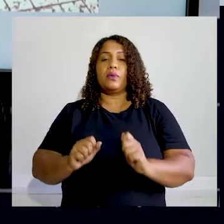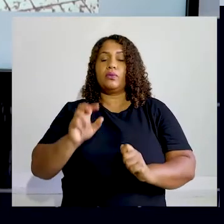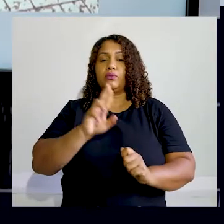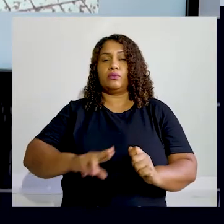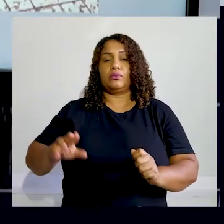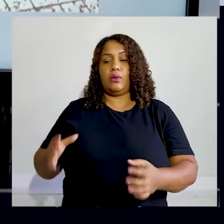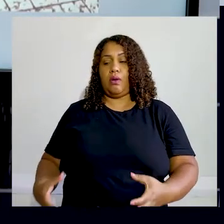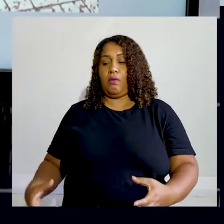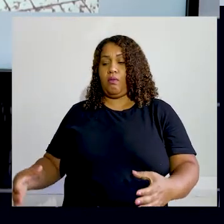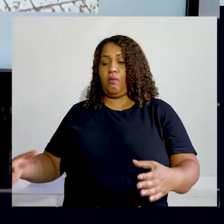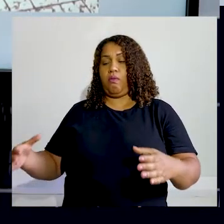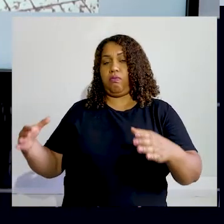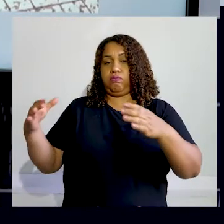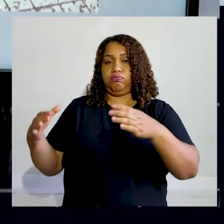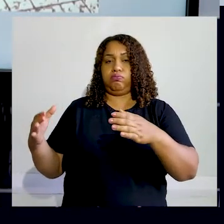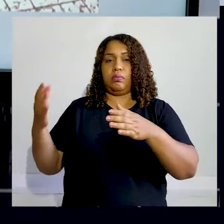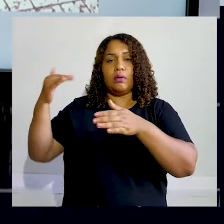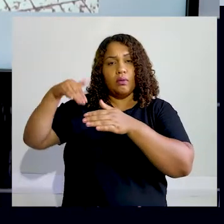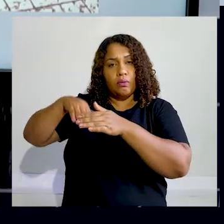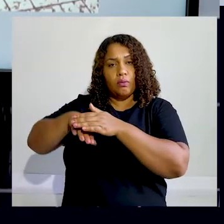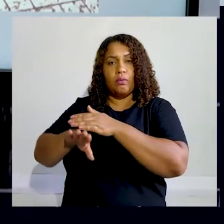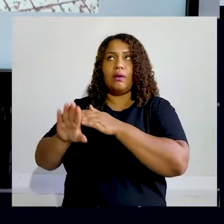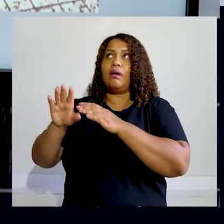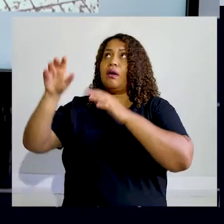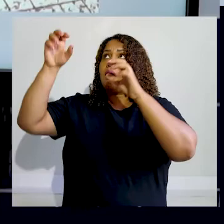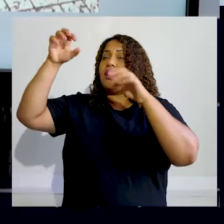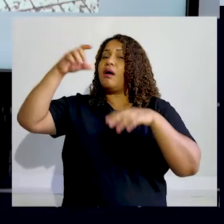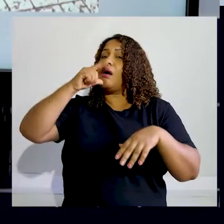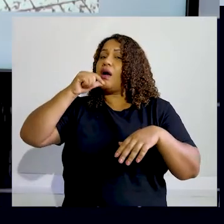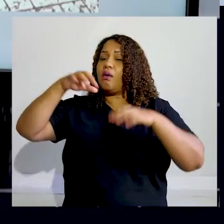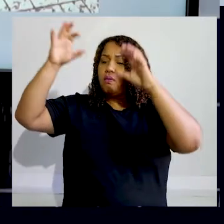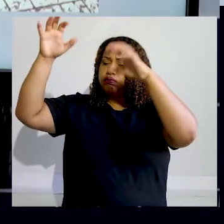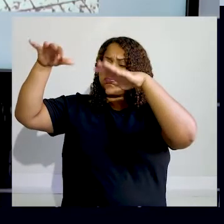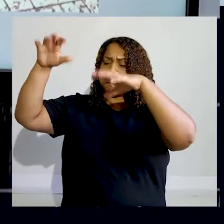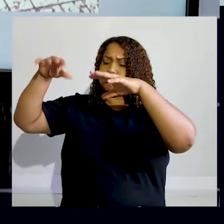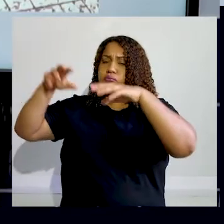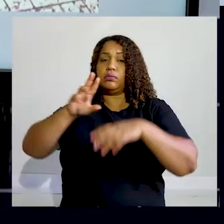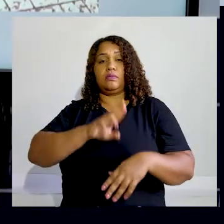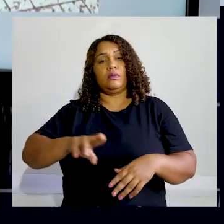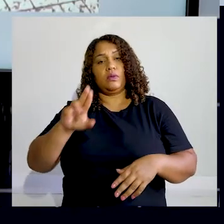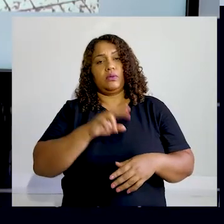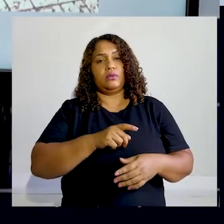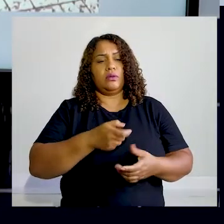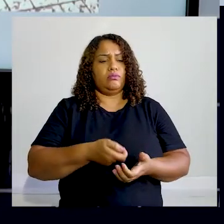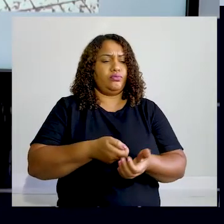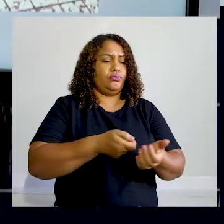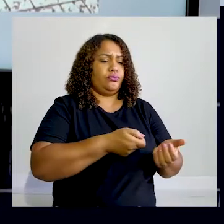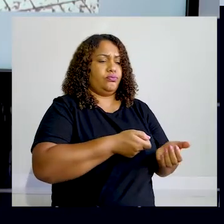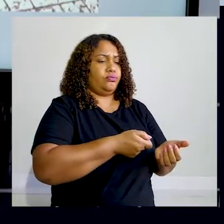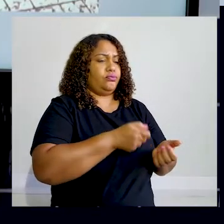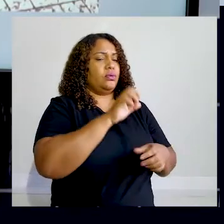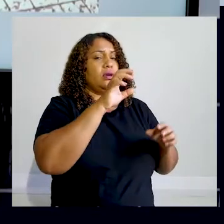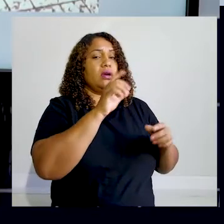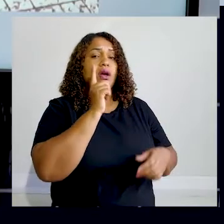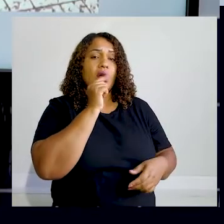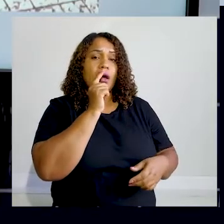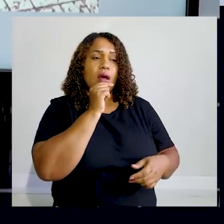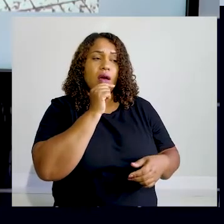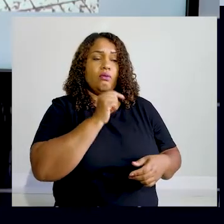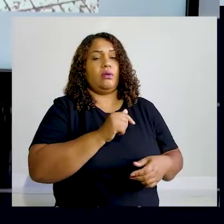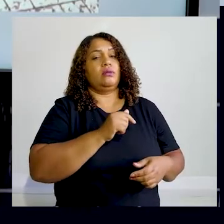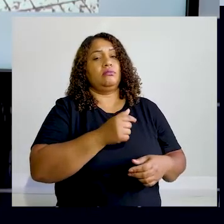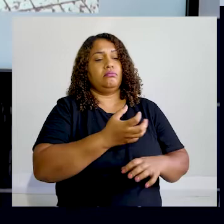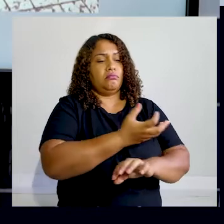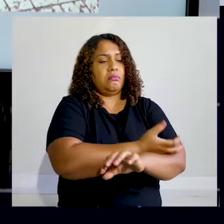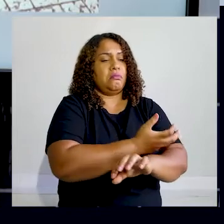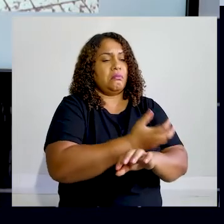usar uma cisterna ou um tambor para guardar a água da chuva e reutilizar em regas de plantas, na limpeza do quintal e